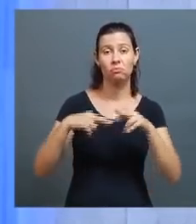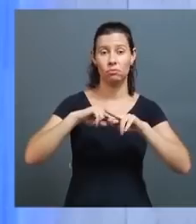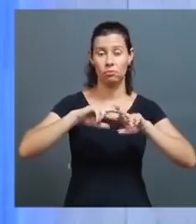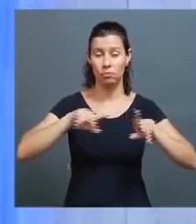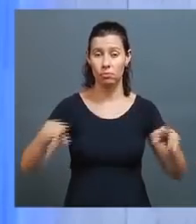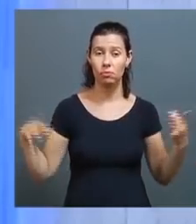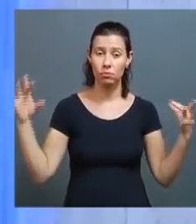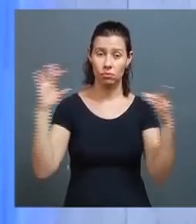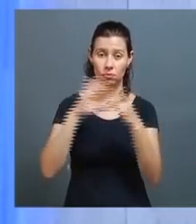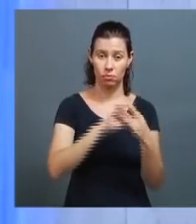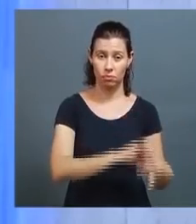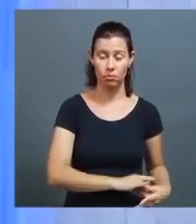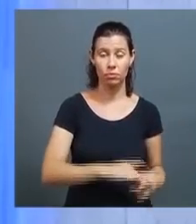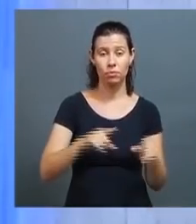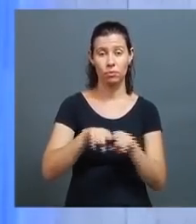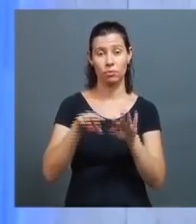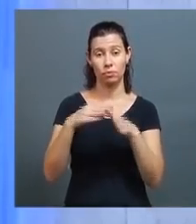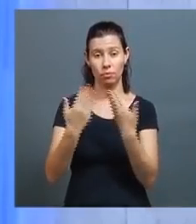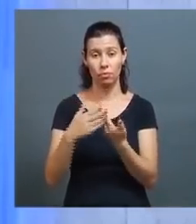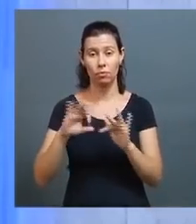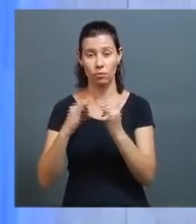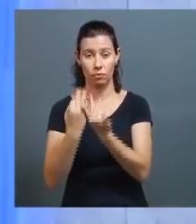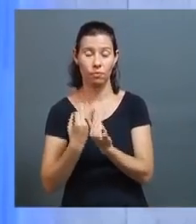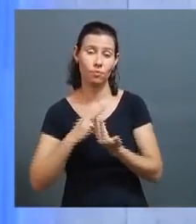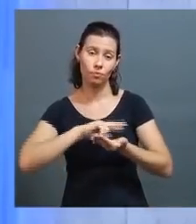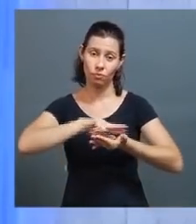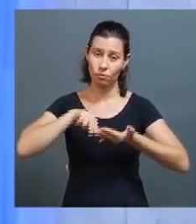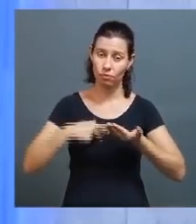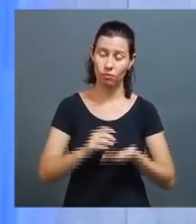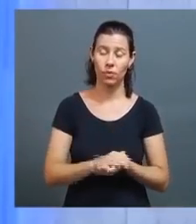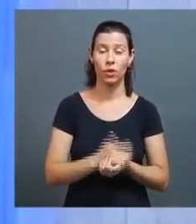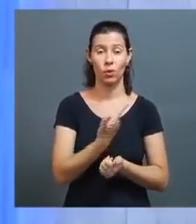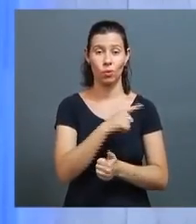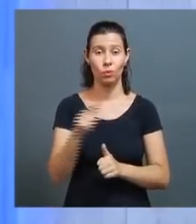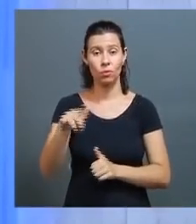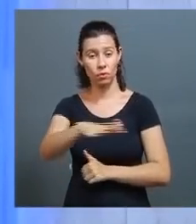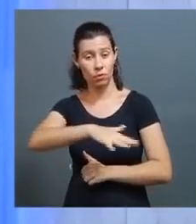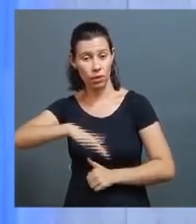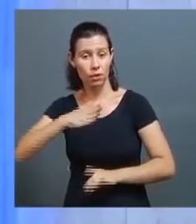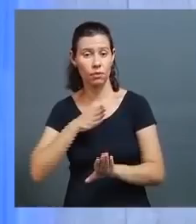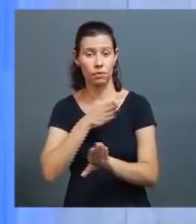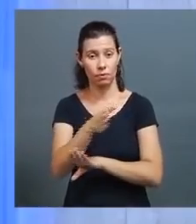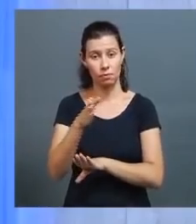contextos, escolar e não escolar, né? A família, outros espaços